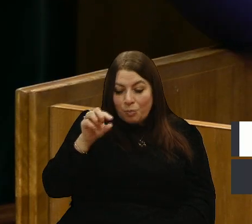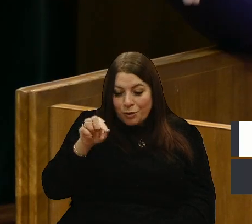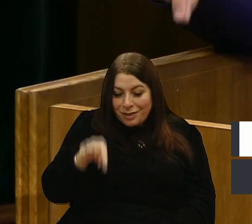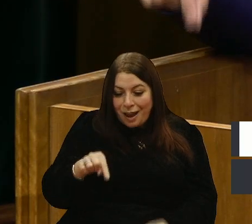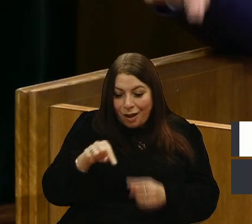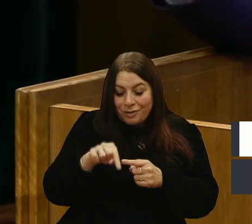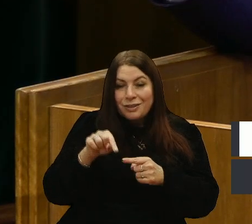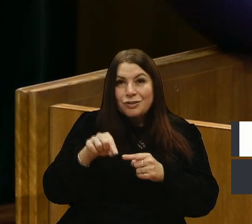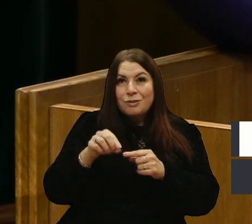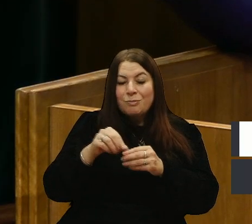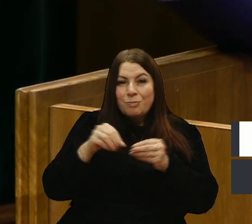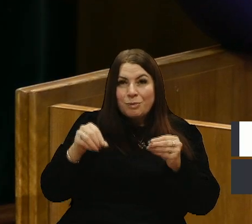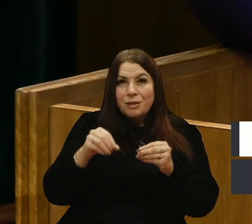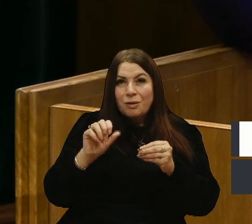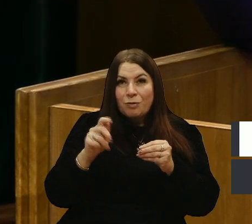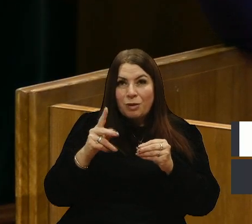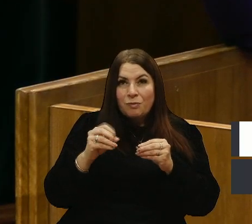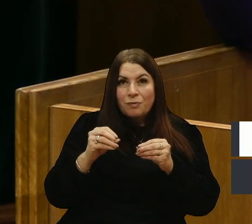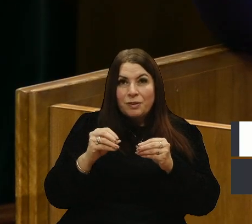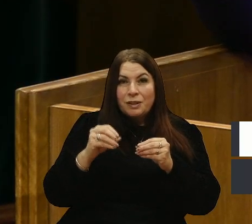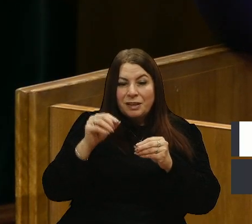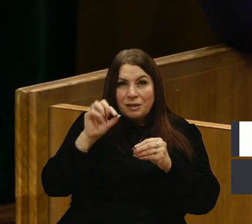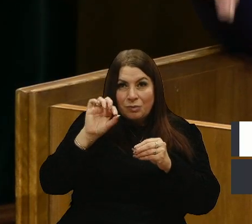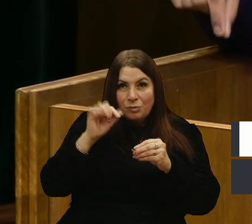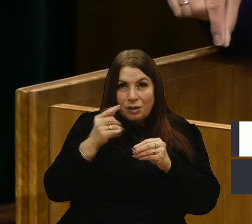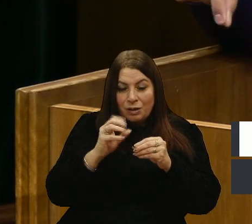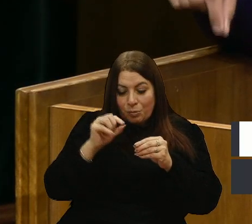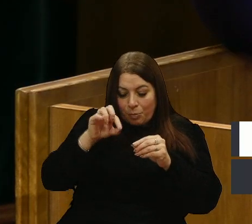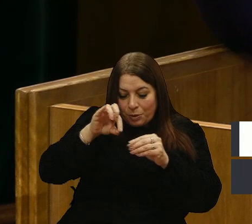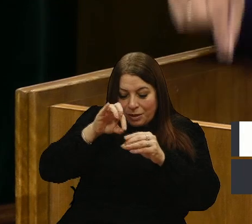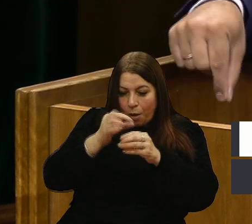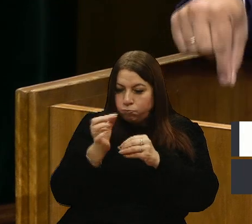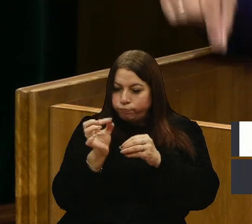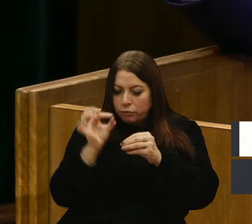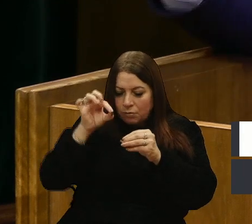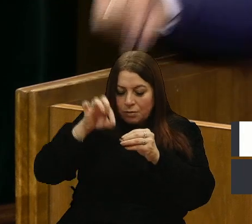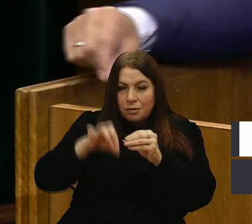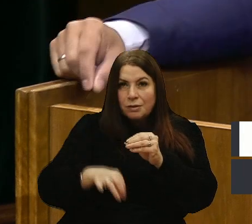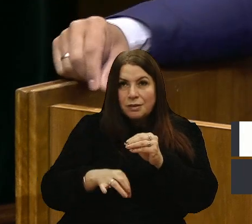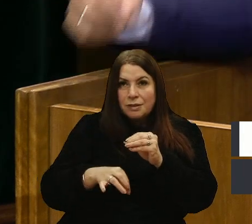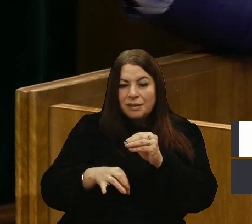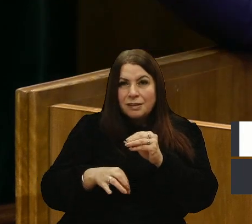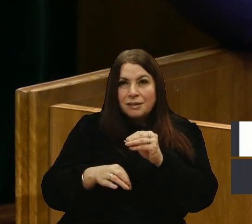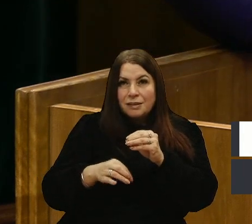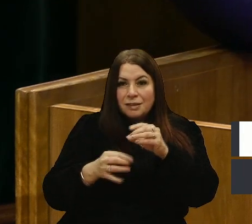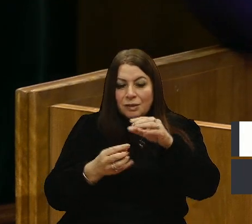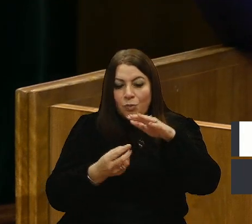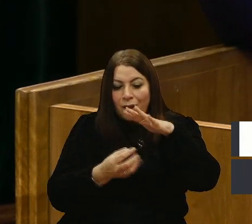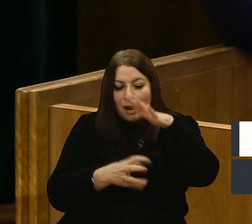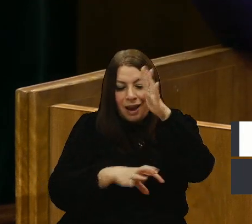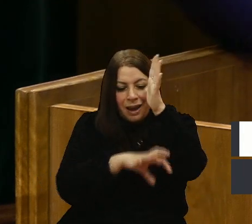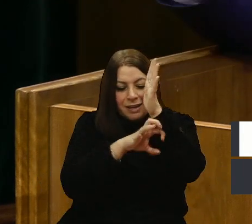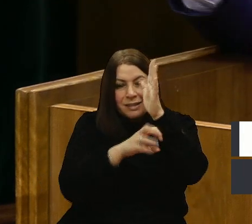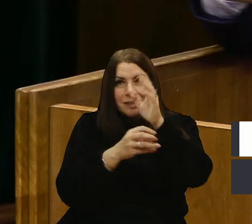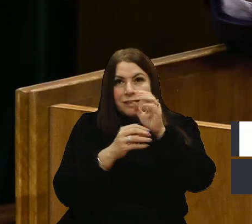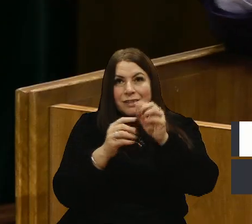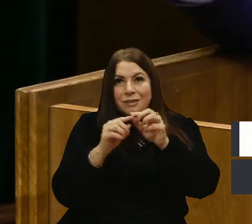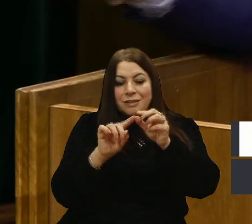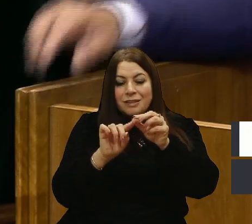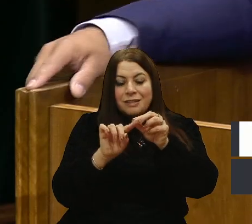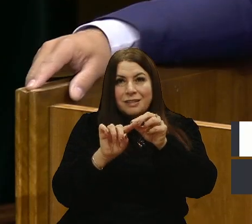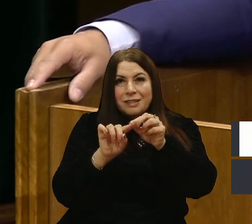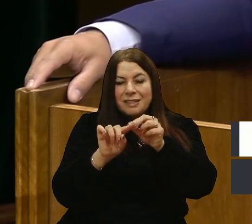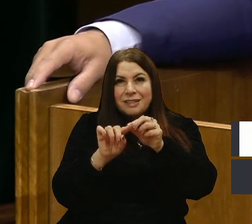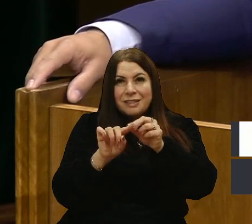terra, tu tem que plantar o alho, tem que pegar o alhozinho, a sementinha, e plantar ele, com a raizinha para baixo, o teu couro da tua cutícula subia